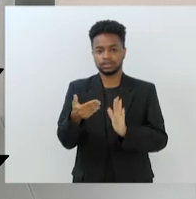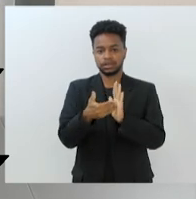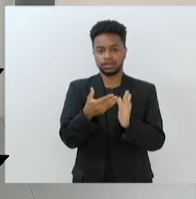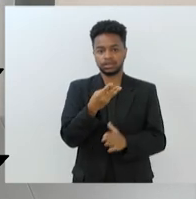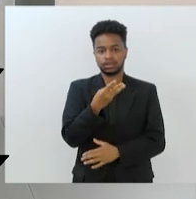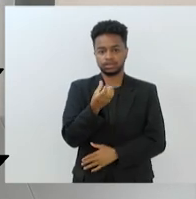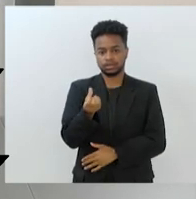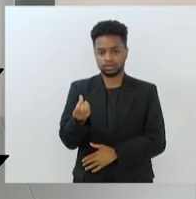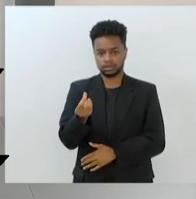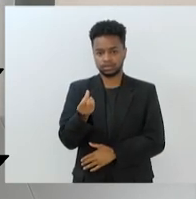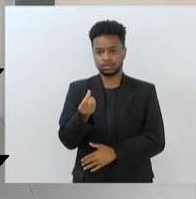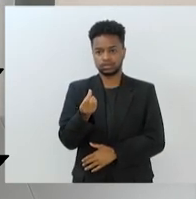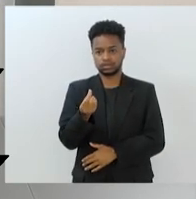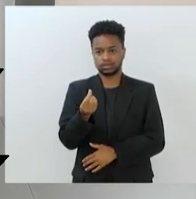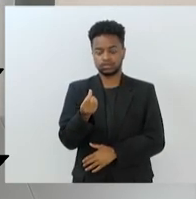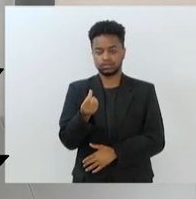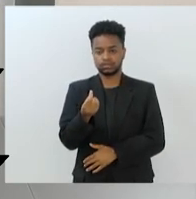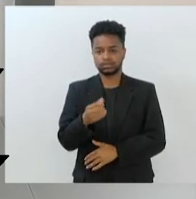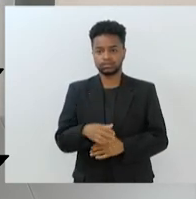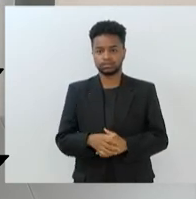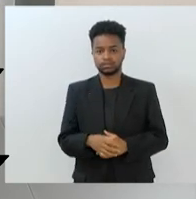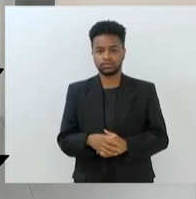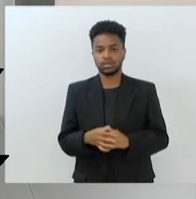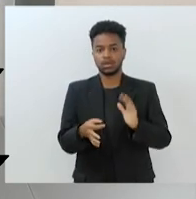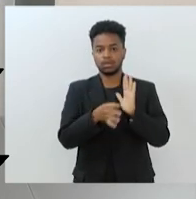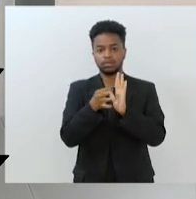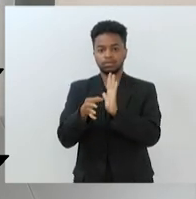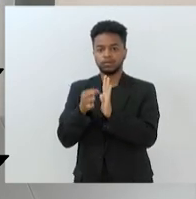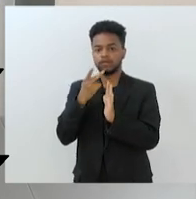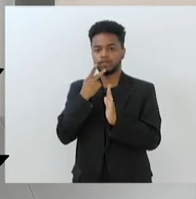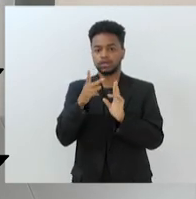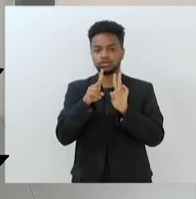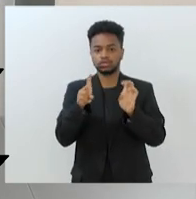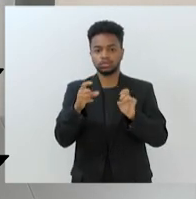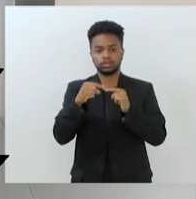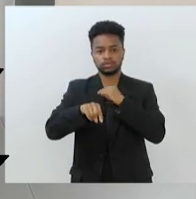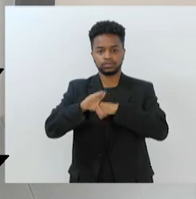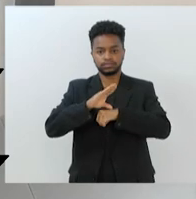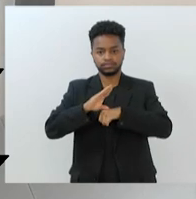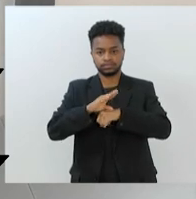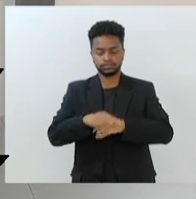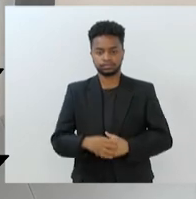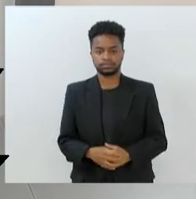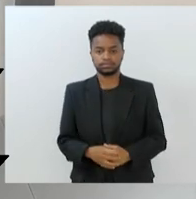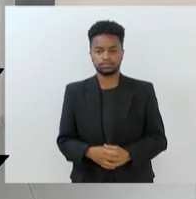pauta, cujos pareceres versam sobre inconstitucionalidade. Em discussão.